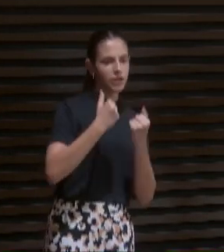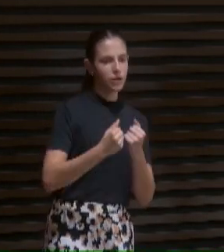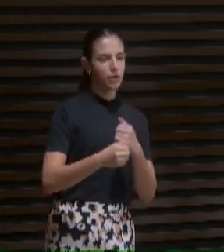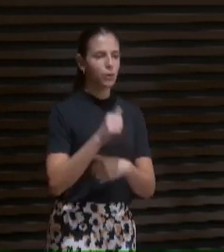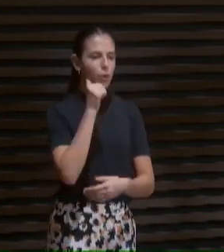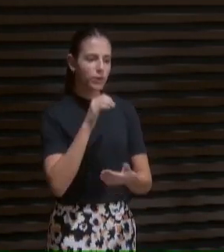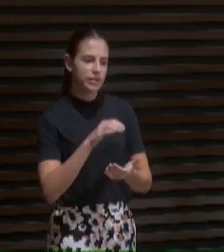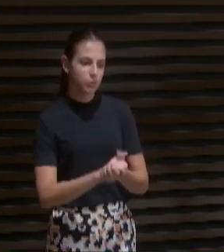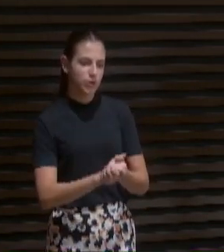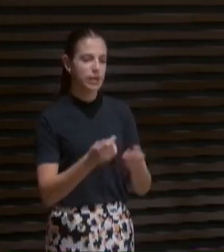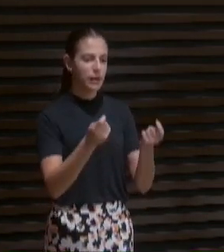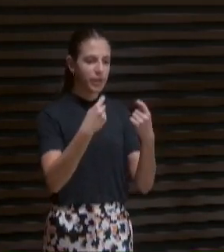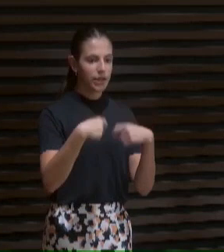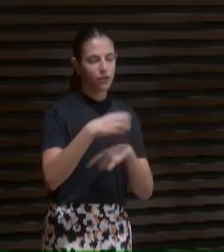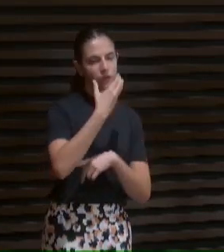deu da árvore e eu comi.